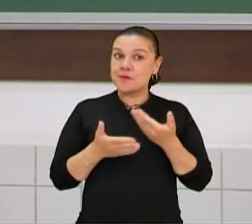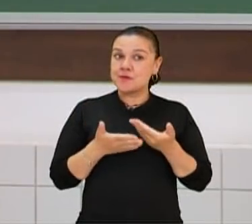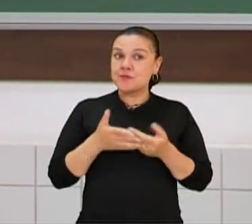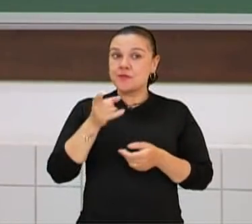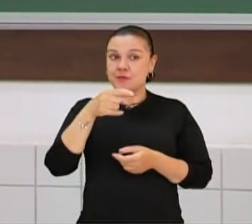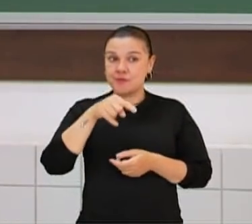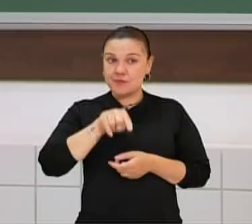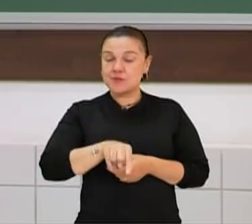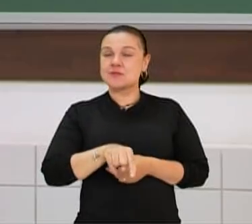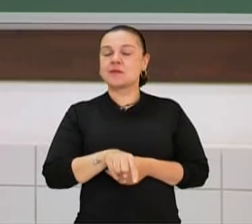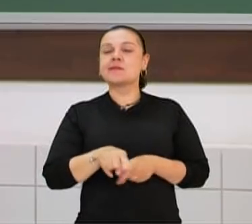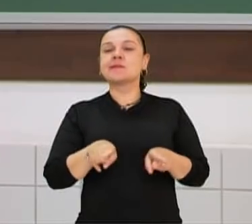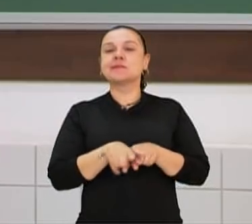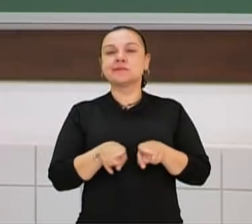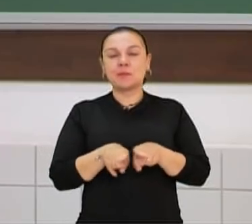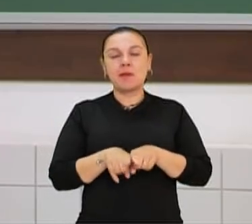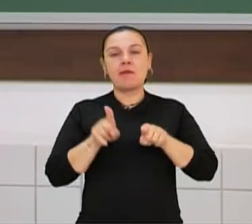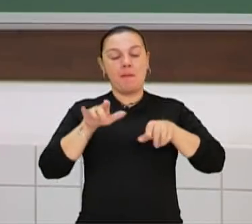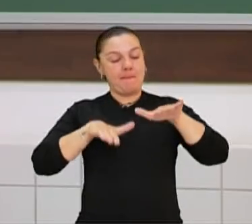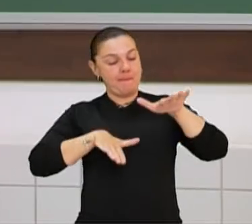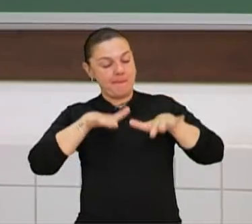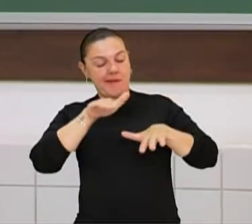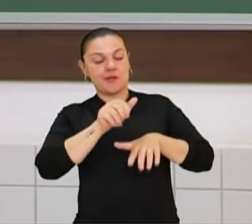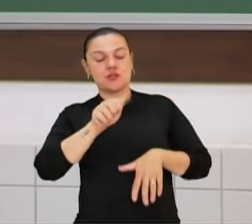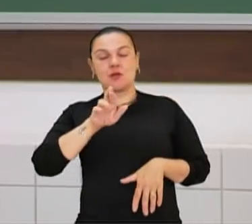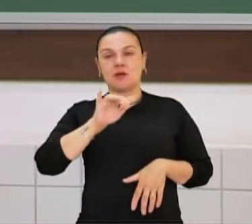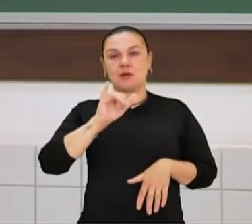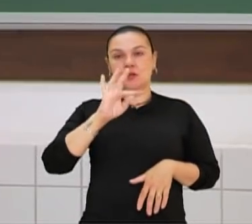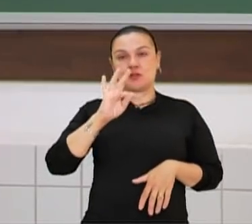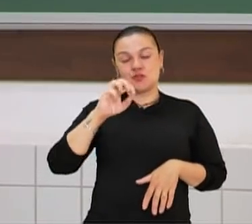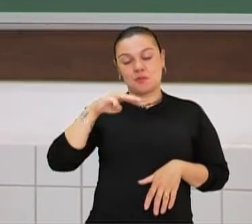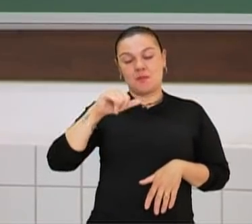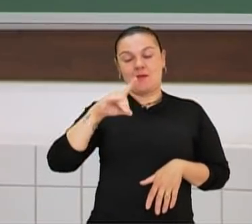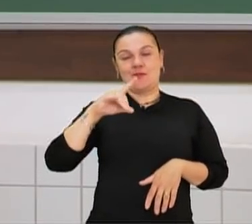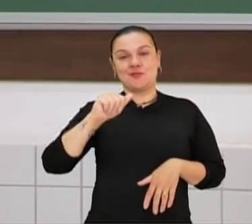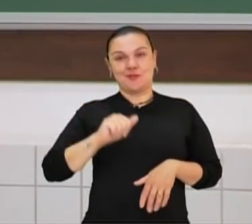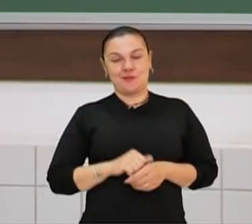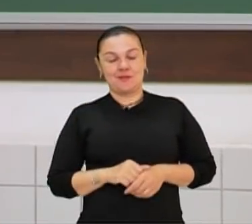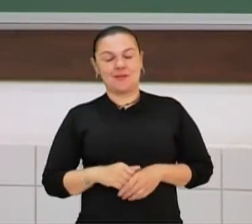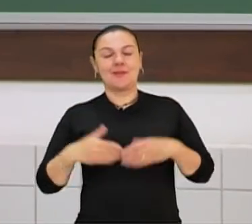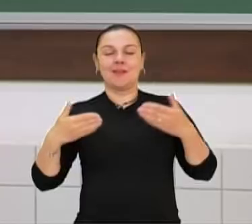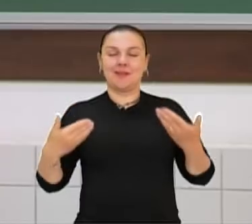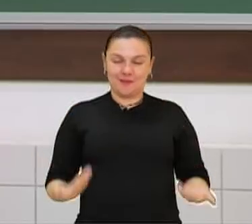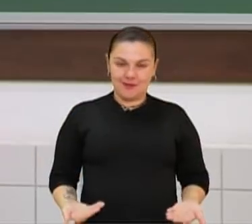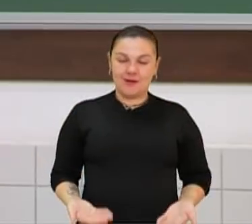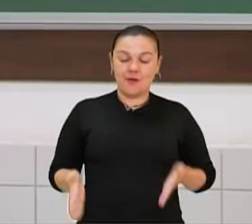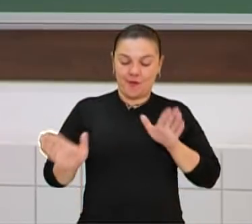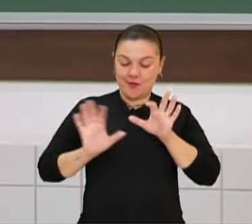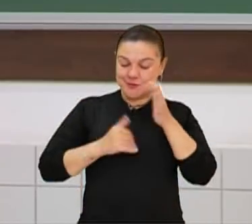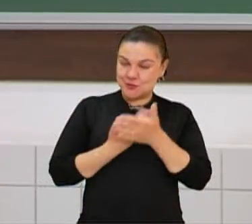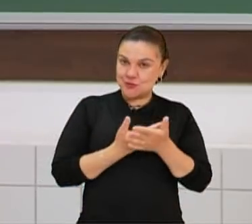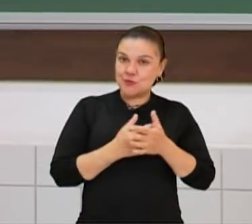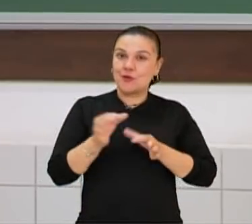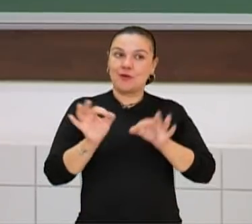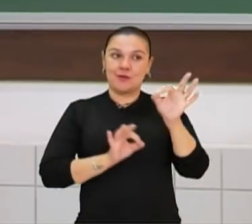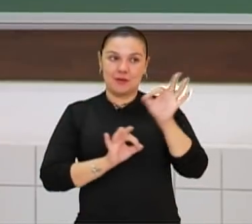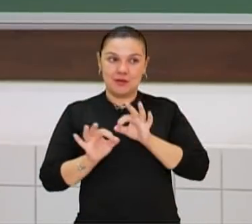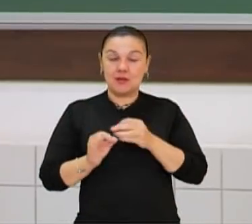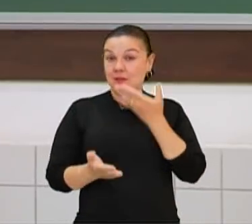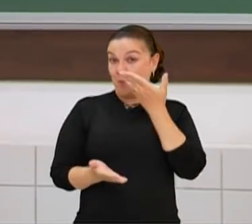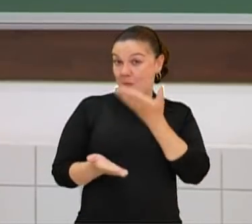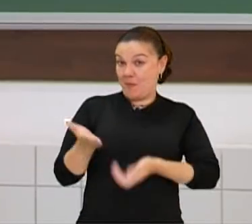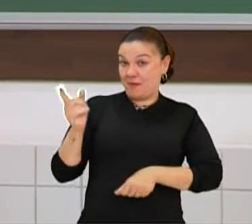vocês já viram também, chamado média aritmética. Então, galerinha, deixa os estudos em ordem, né? Não dê